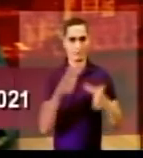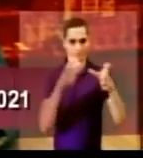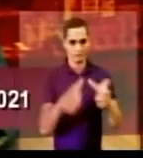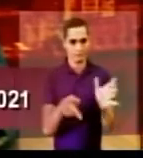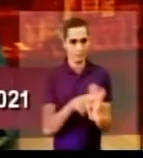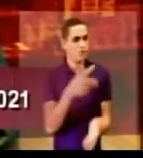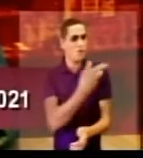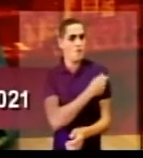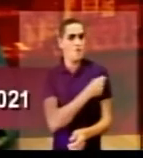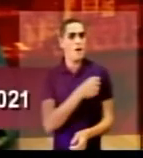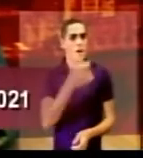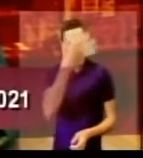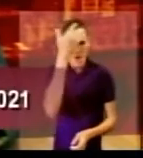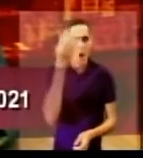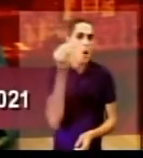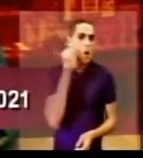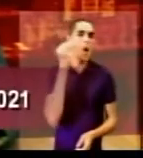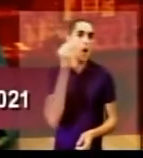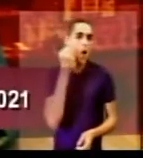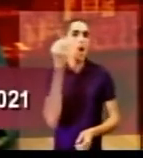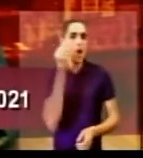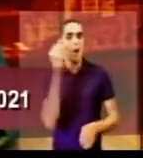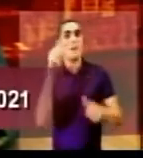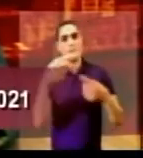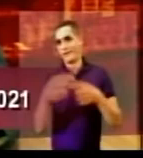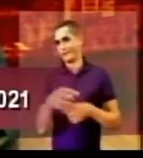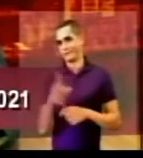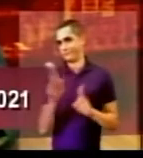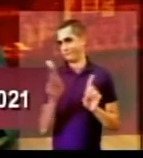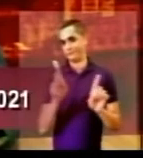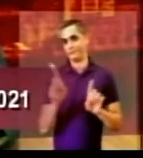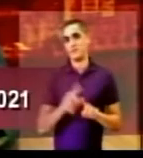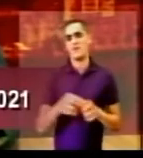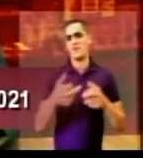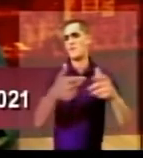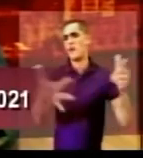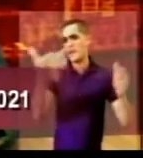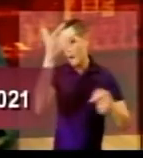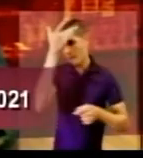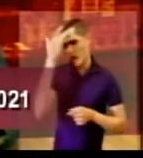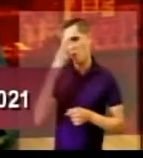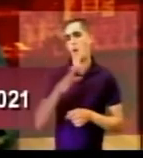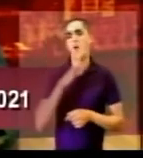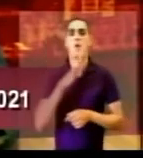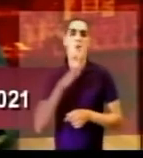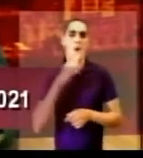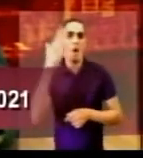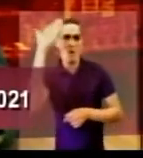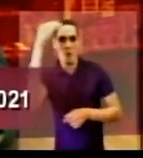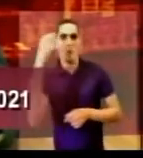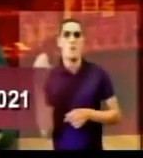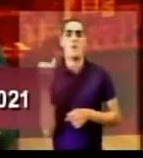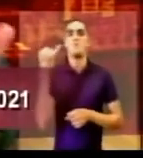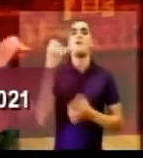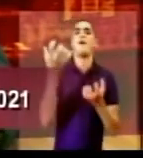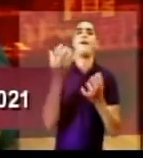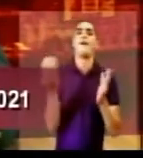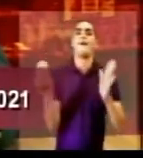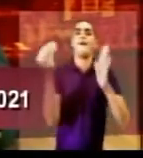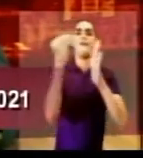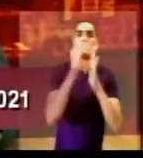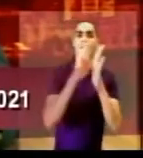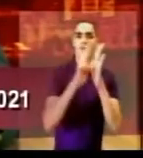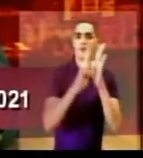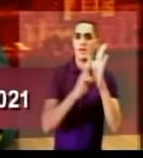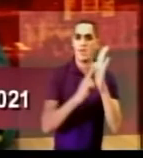Várias pessoas conhecidas, importantes, quiseram colocar mulher,